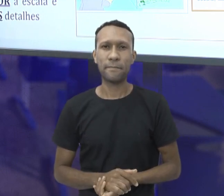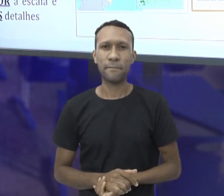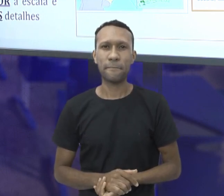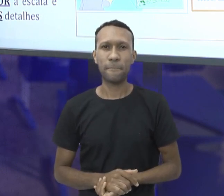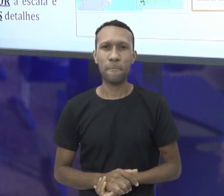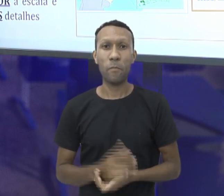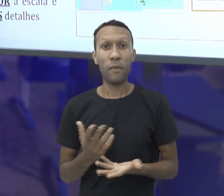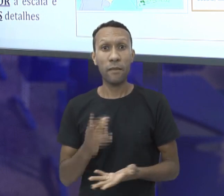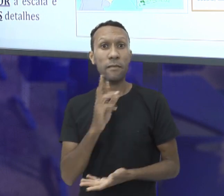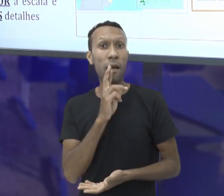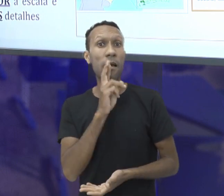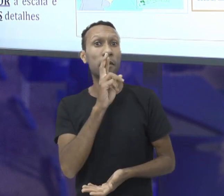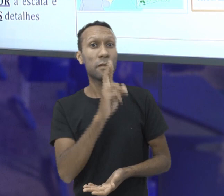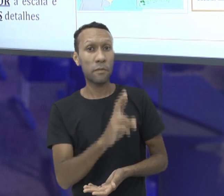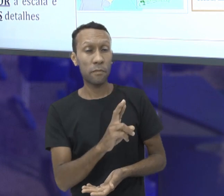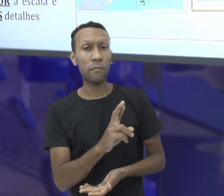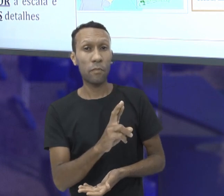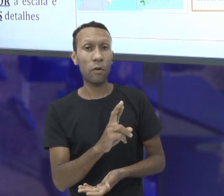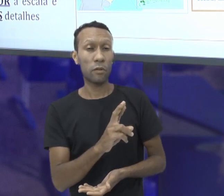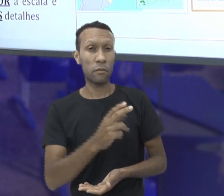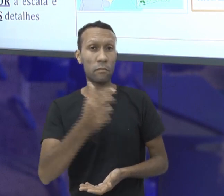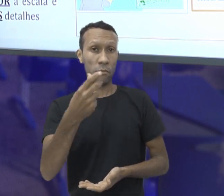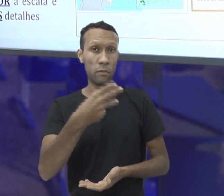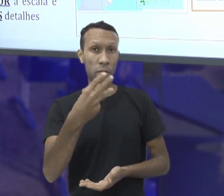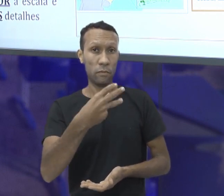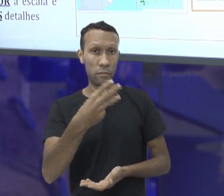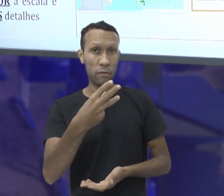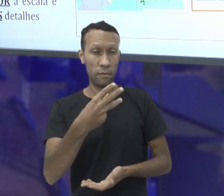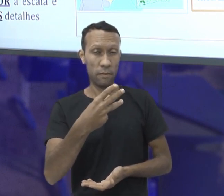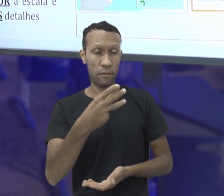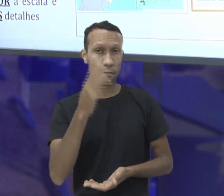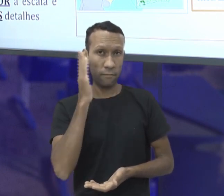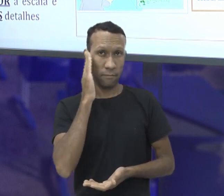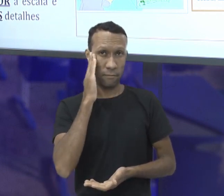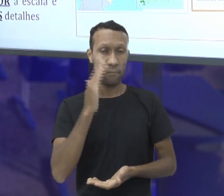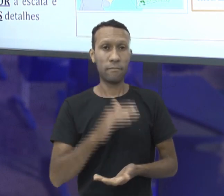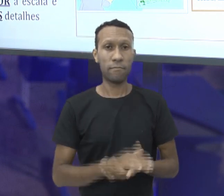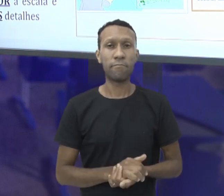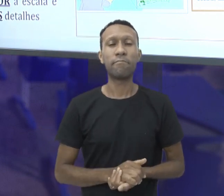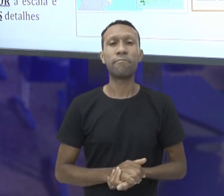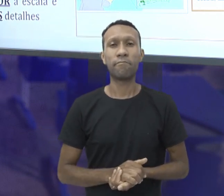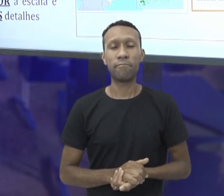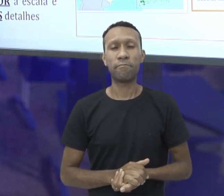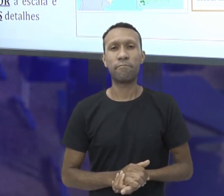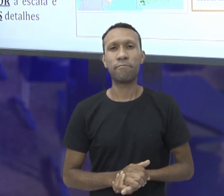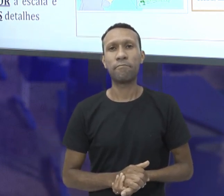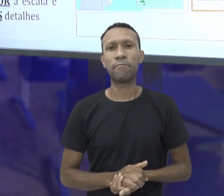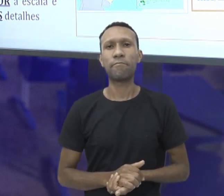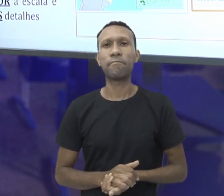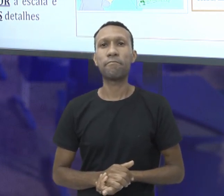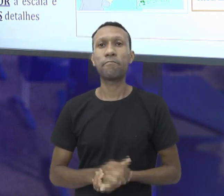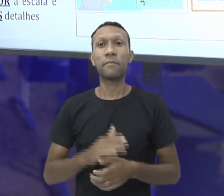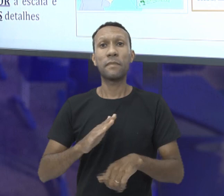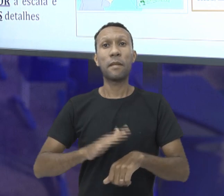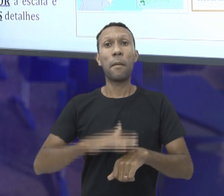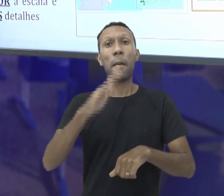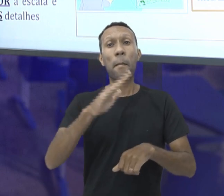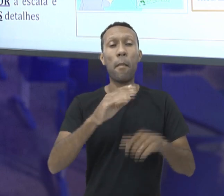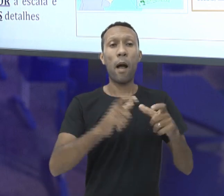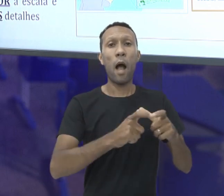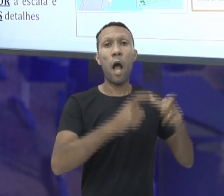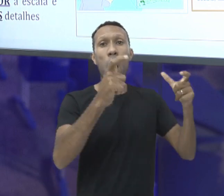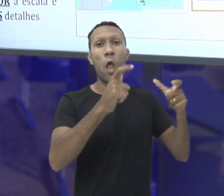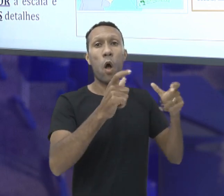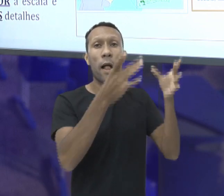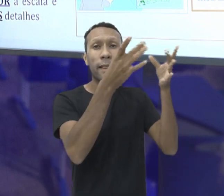Essa é a resposta desse terceiro passo. Quanto maior o denominador, menor detalhamento nas escalas. E quanto menor o